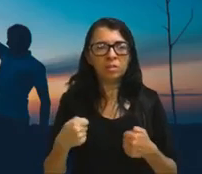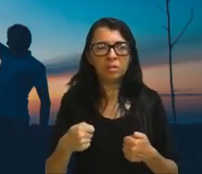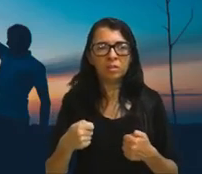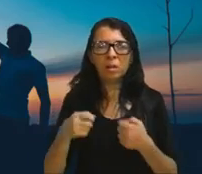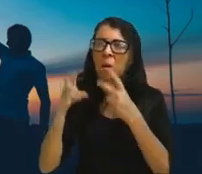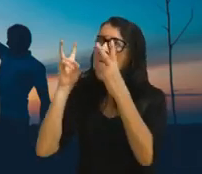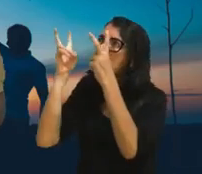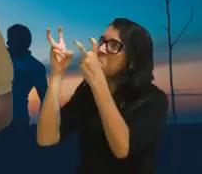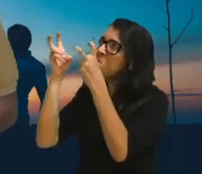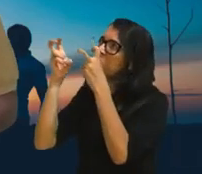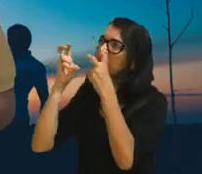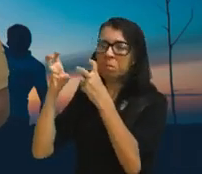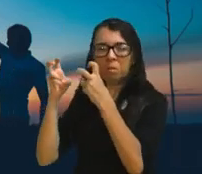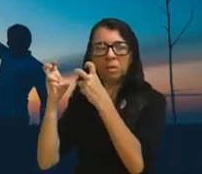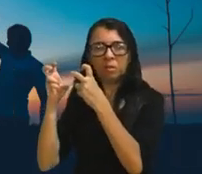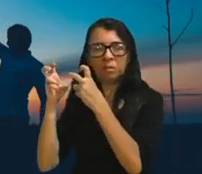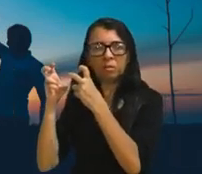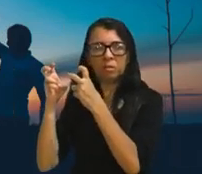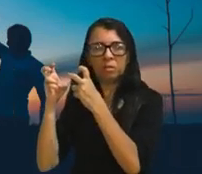continue orando